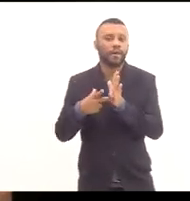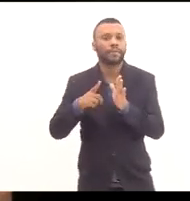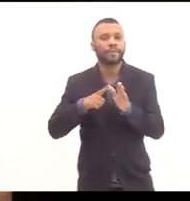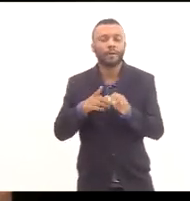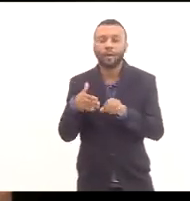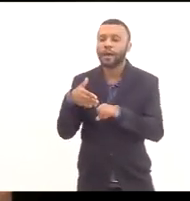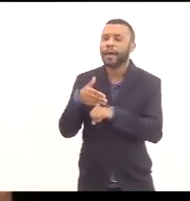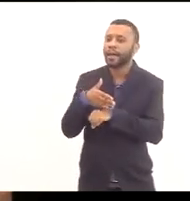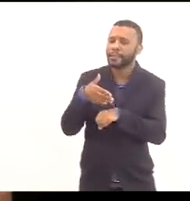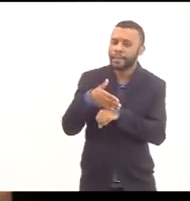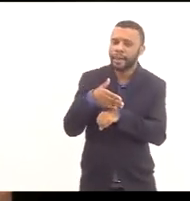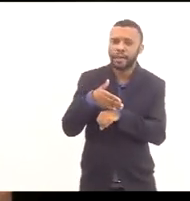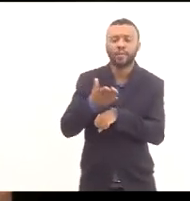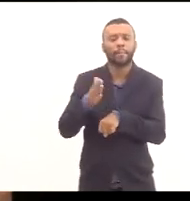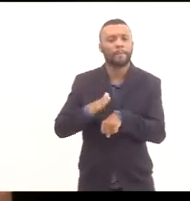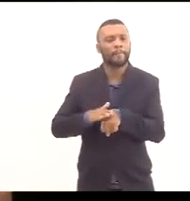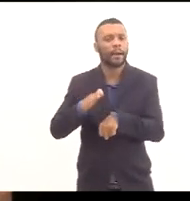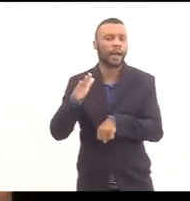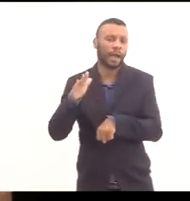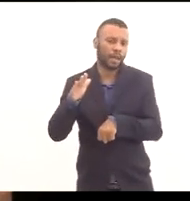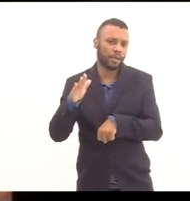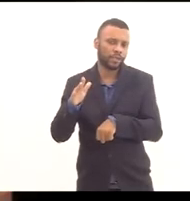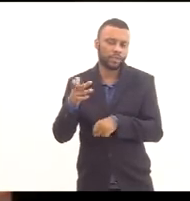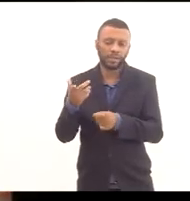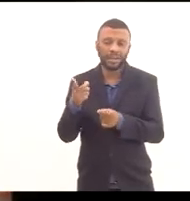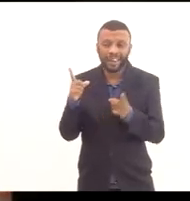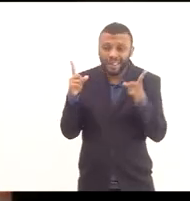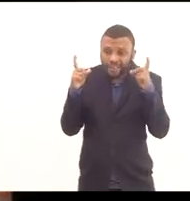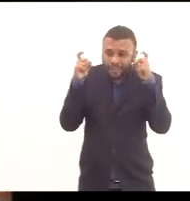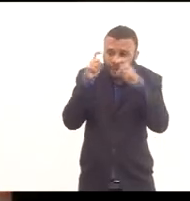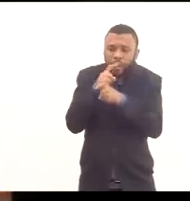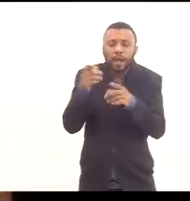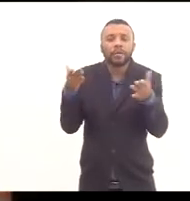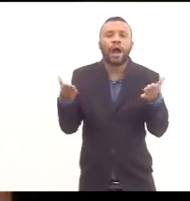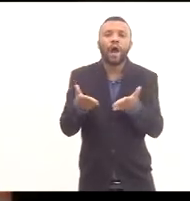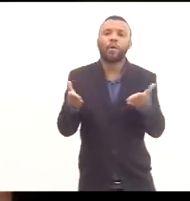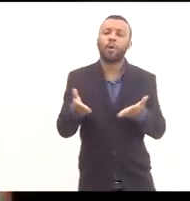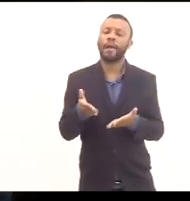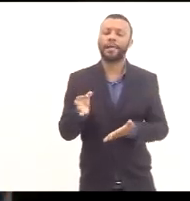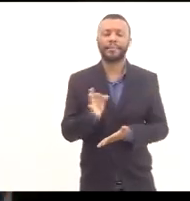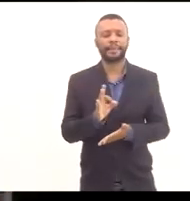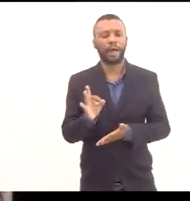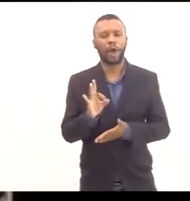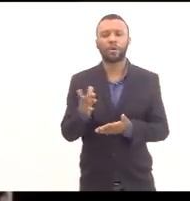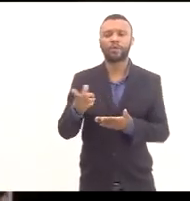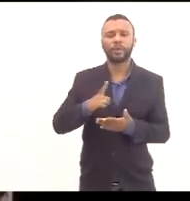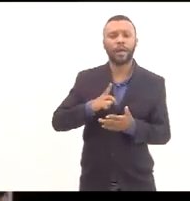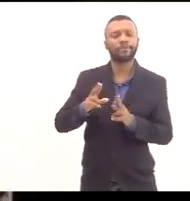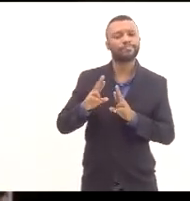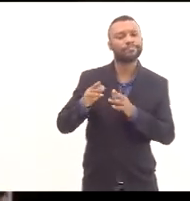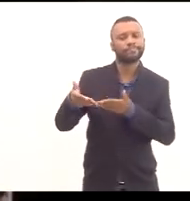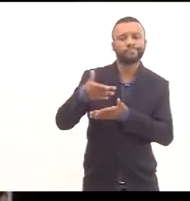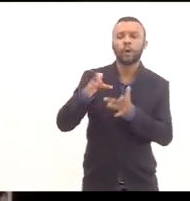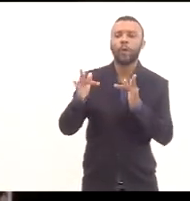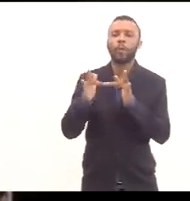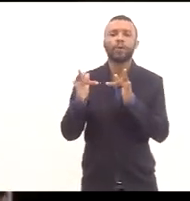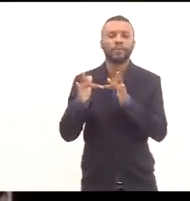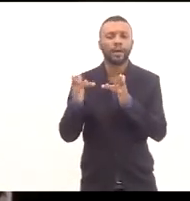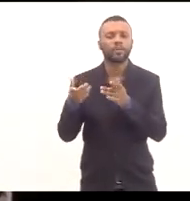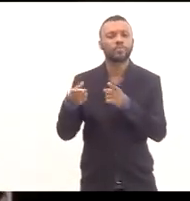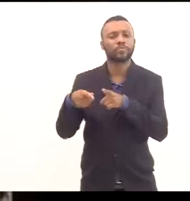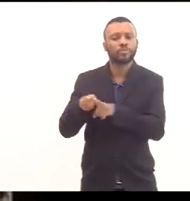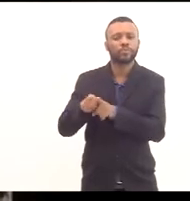acesso o frasco que eu não tô tendo dificuldade agora no relacionamento com o secretário